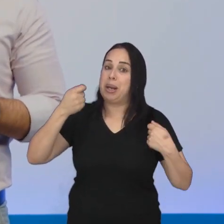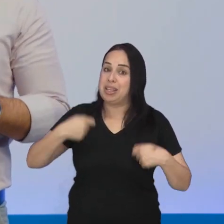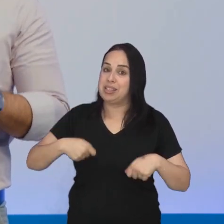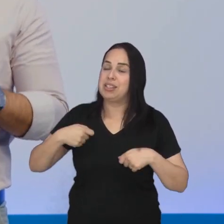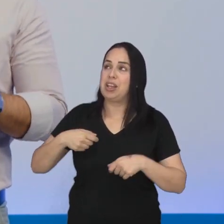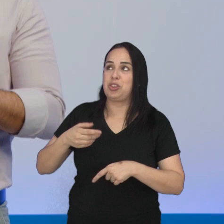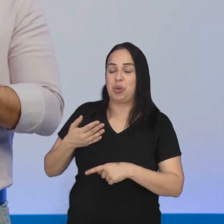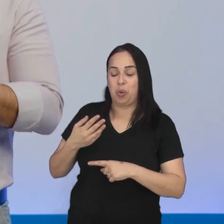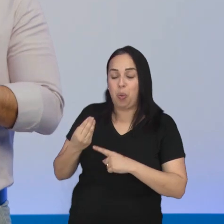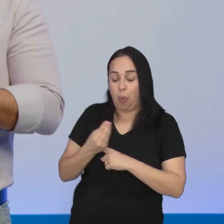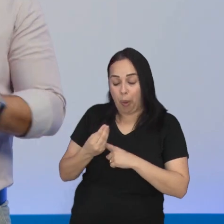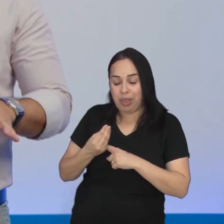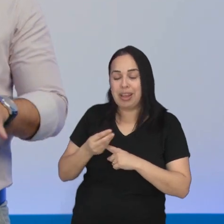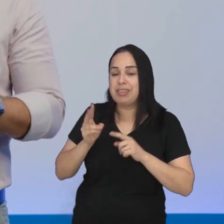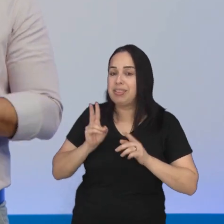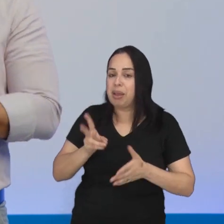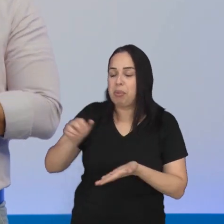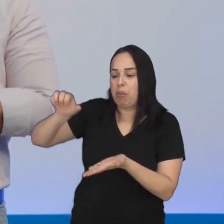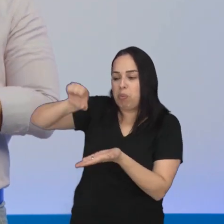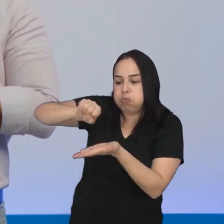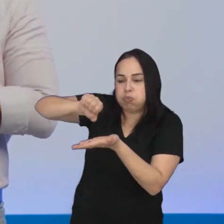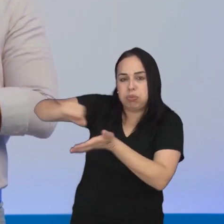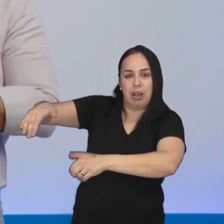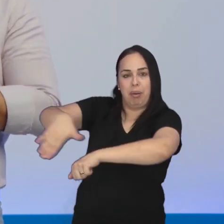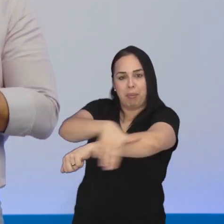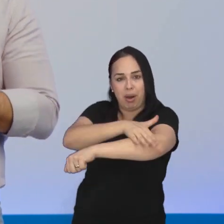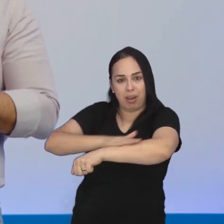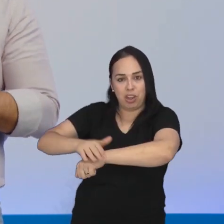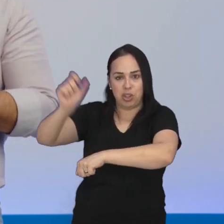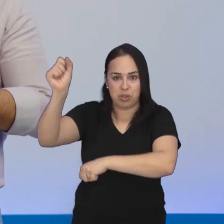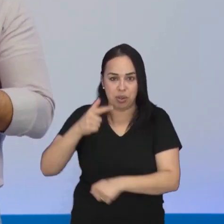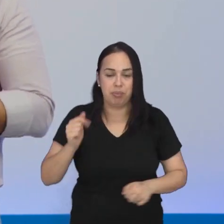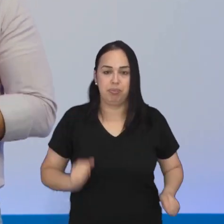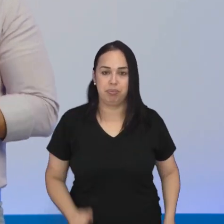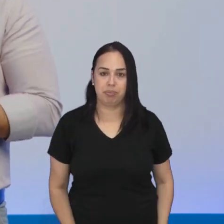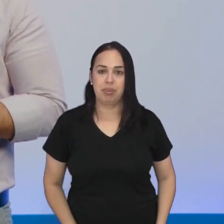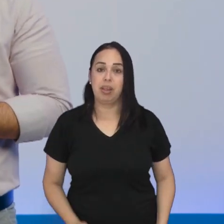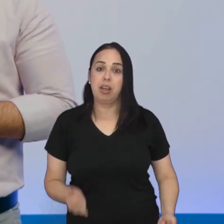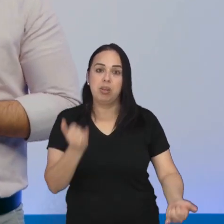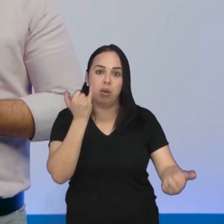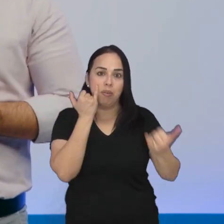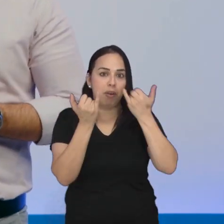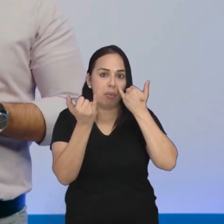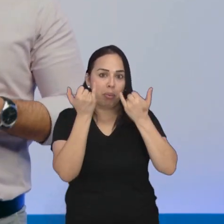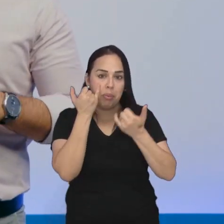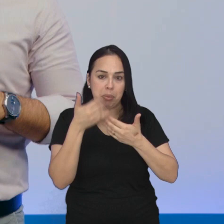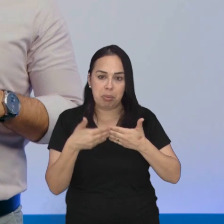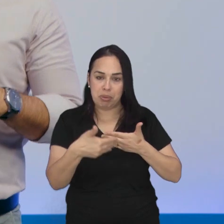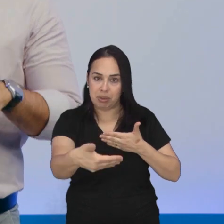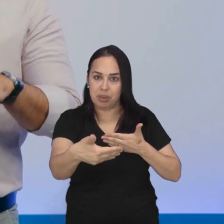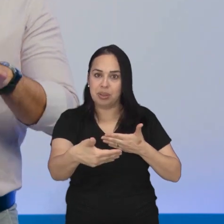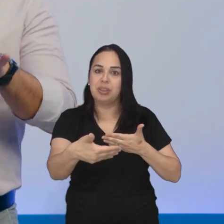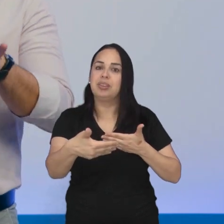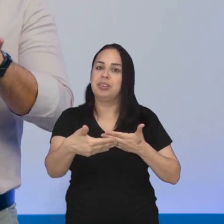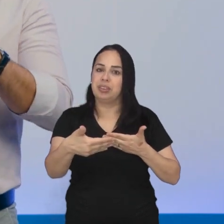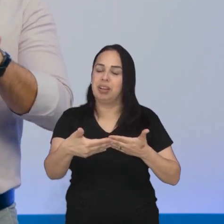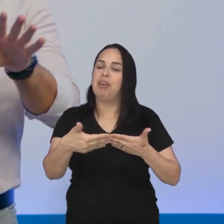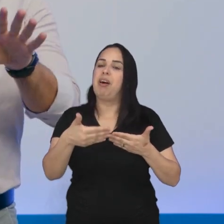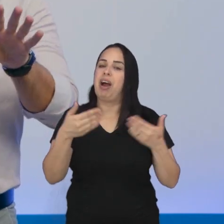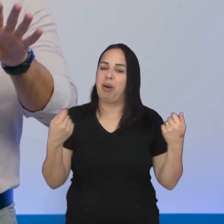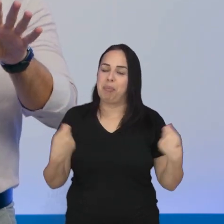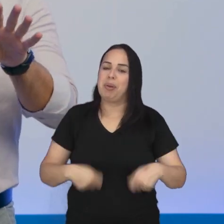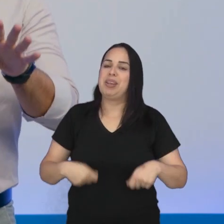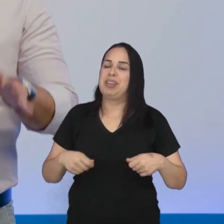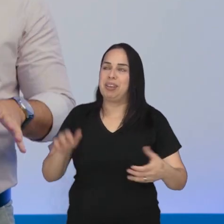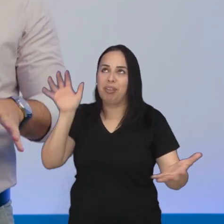para enfrentar o sol não tem outro jeito. Tem que se cuidar, viu? Usar sempre protetor. E para informação sobre como enfrentar o